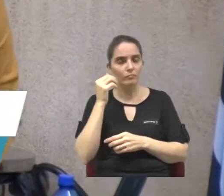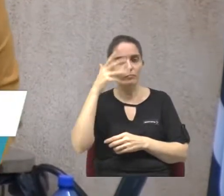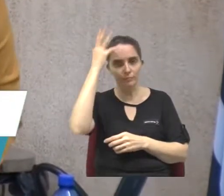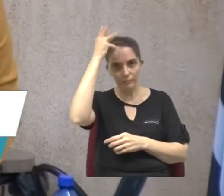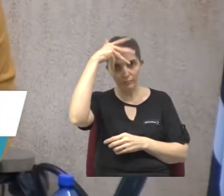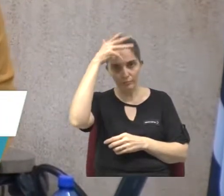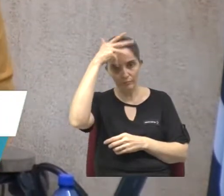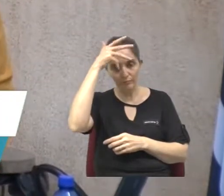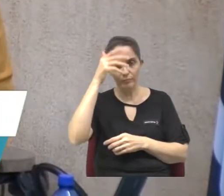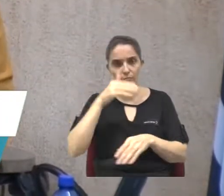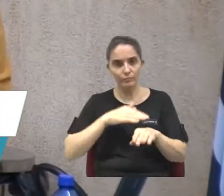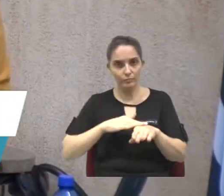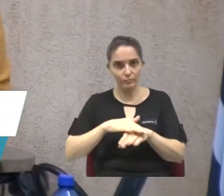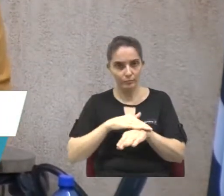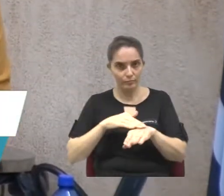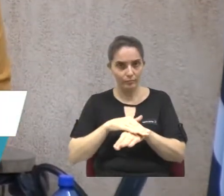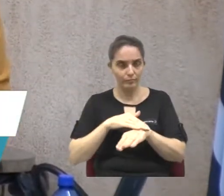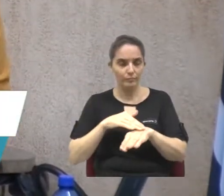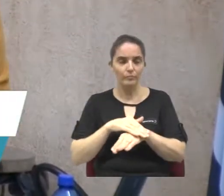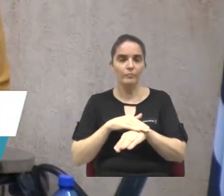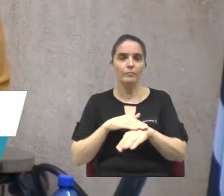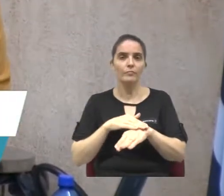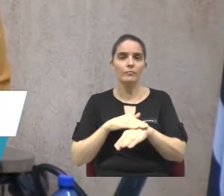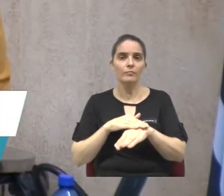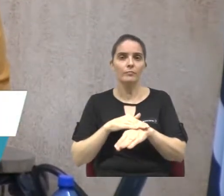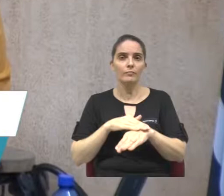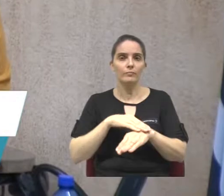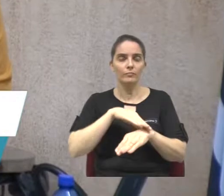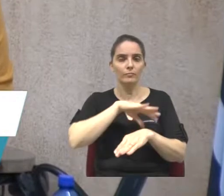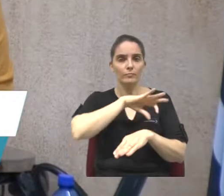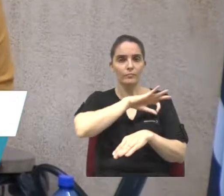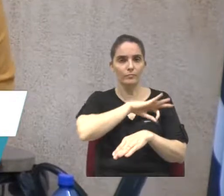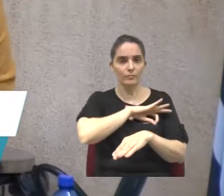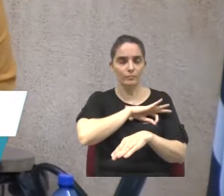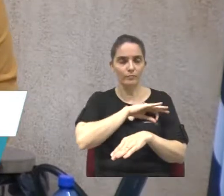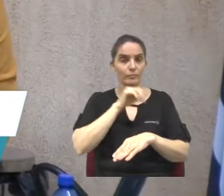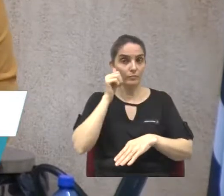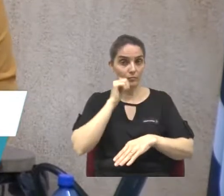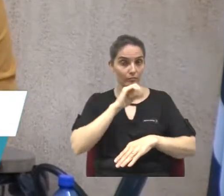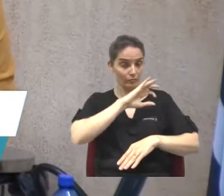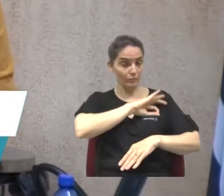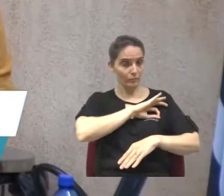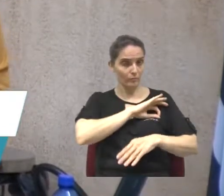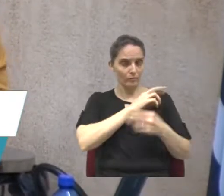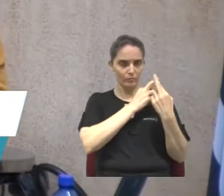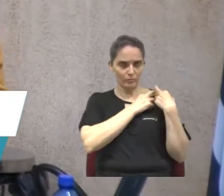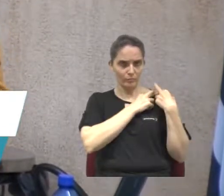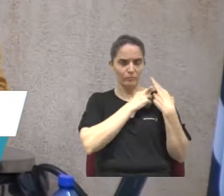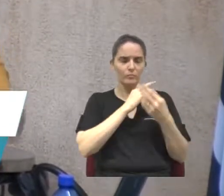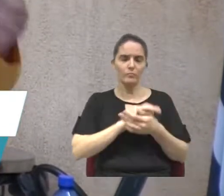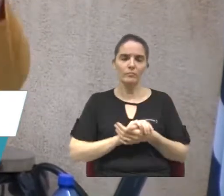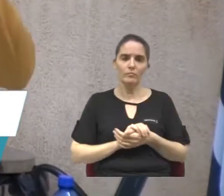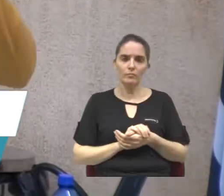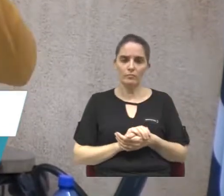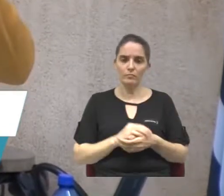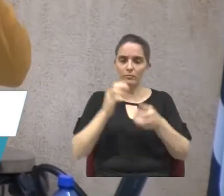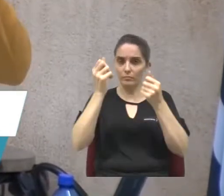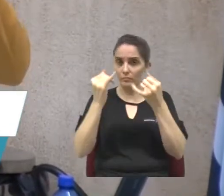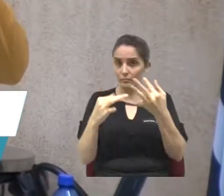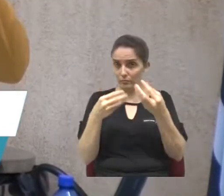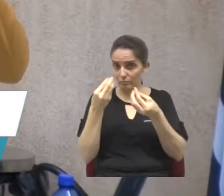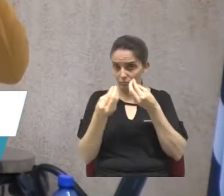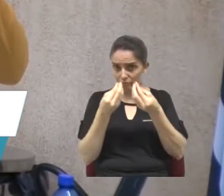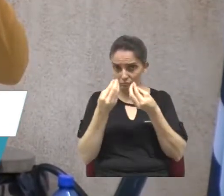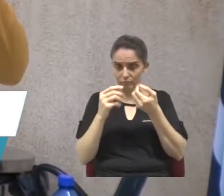mesmo no carro, conversando com a delegada por telefone, dando as orientações e obtendo